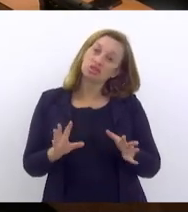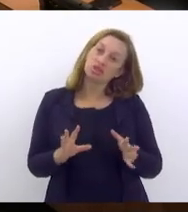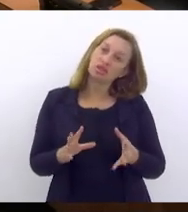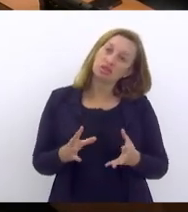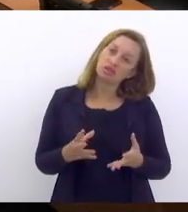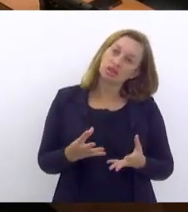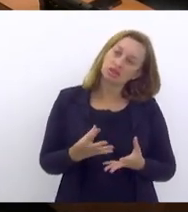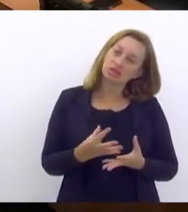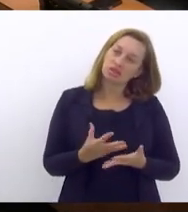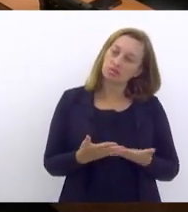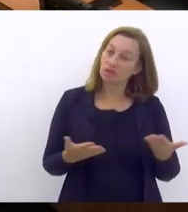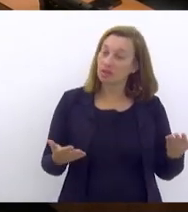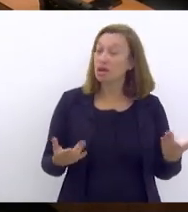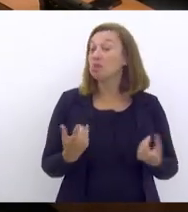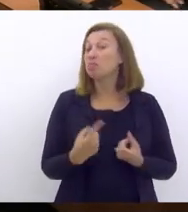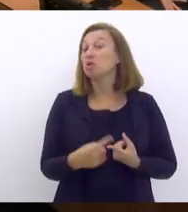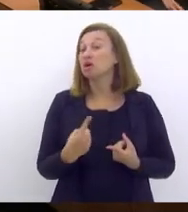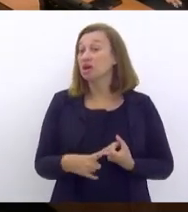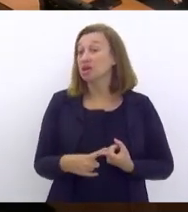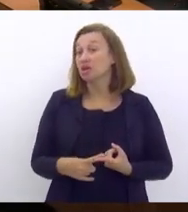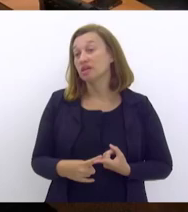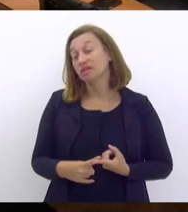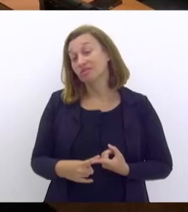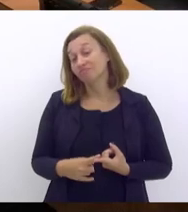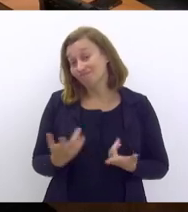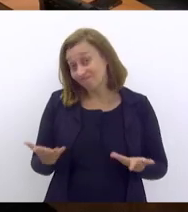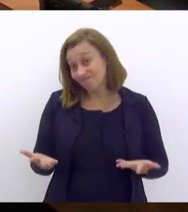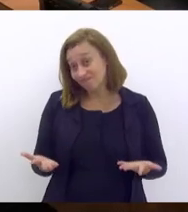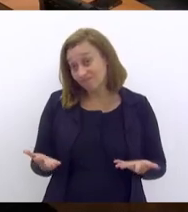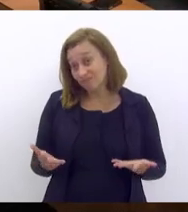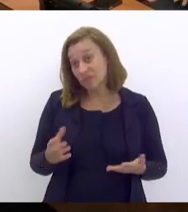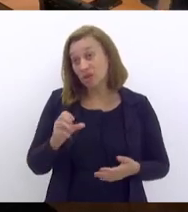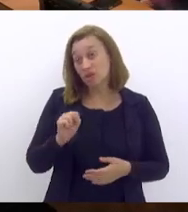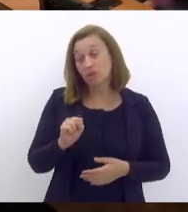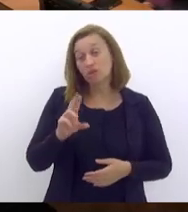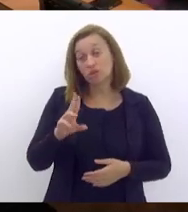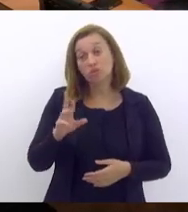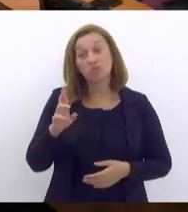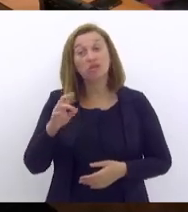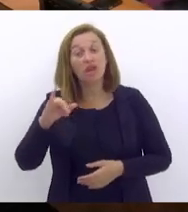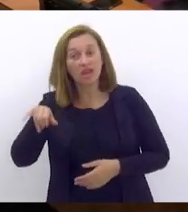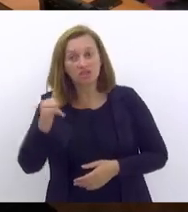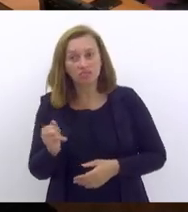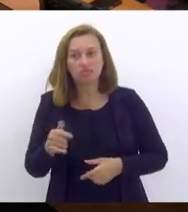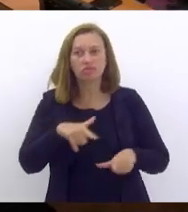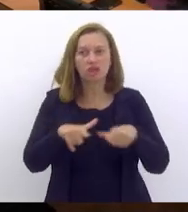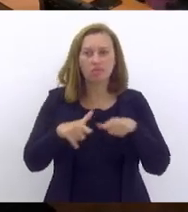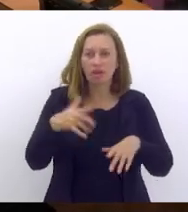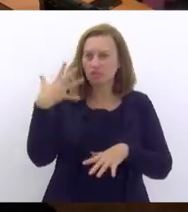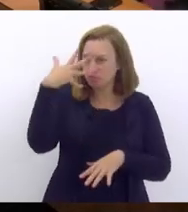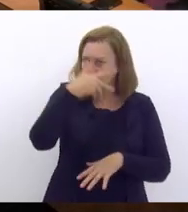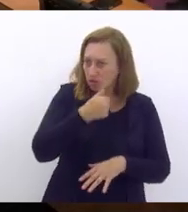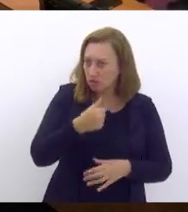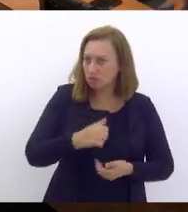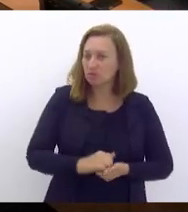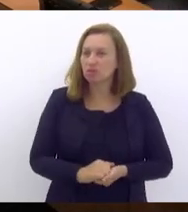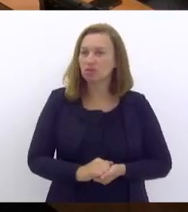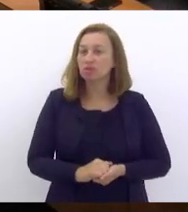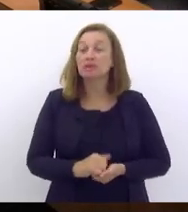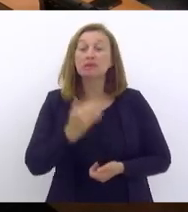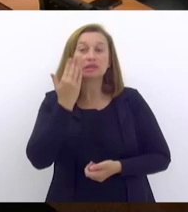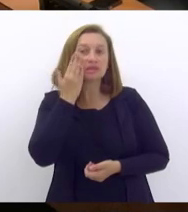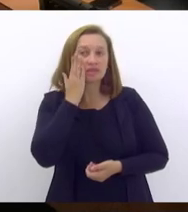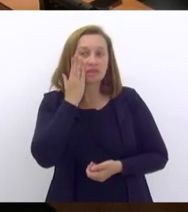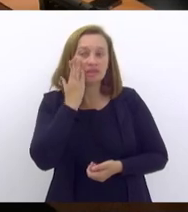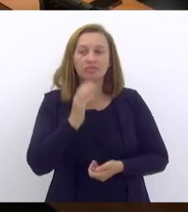isso. Até porque, né, a Sudeste está fazendo um trabalho bonito, mas, contudo,